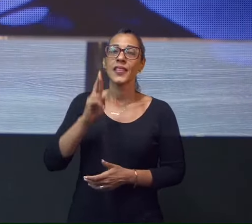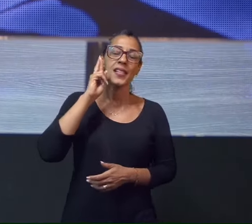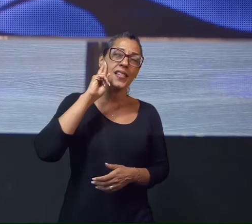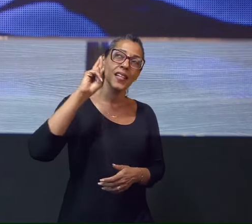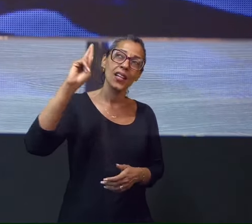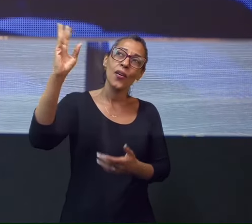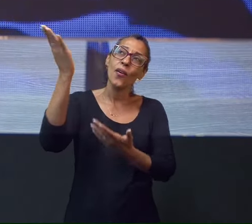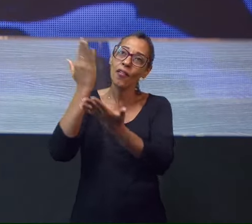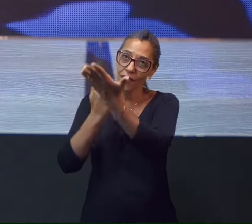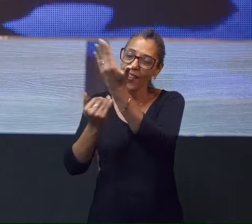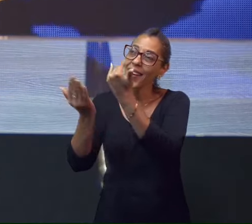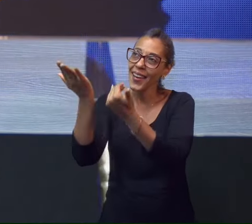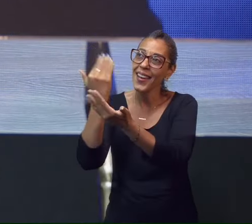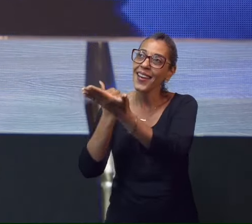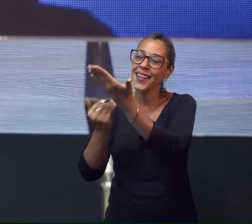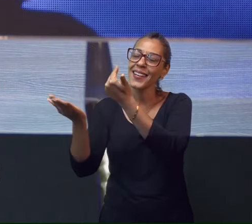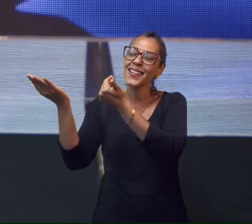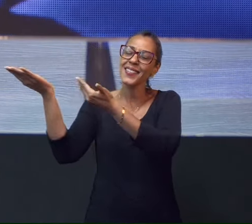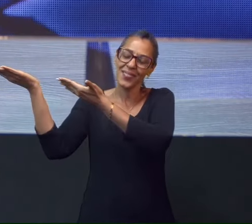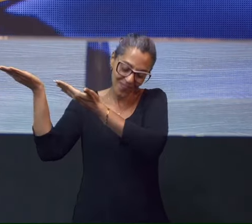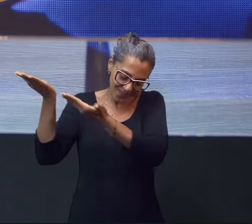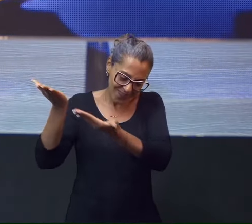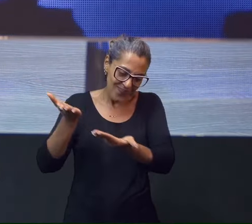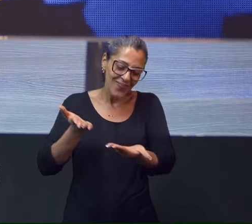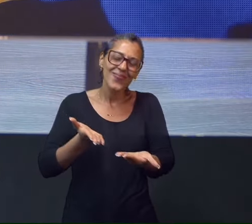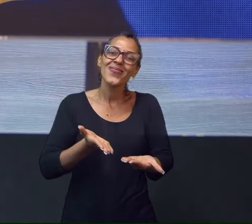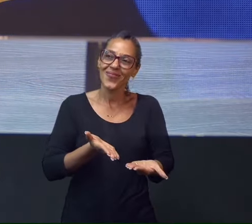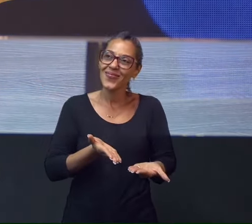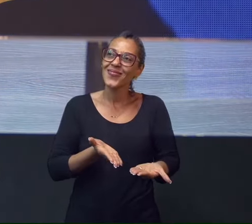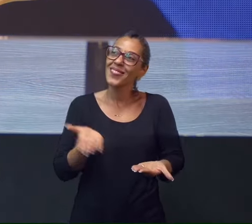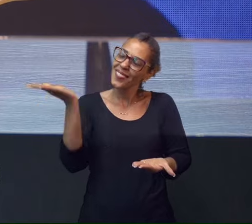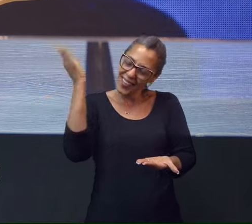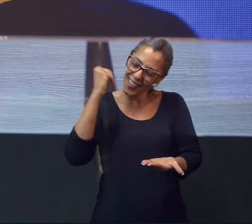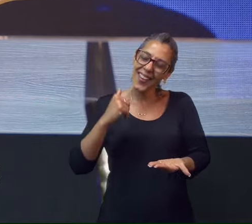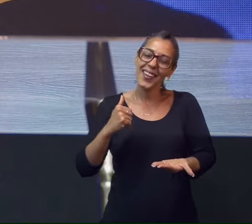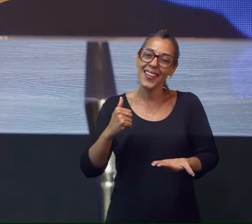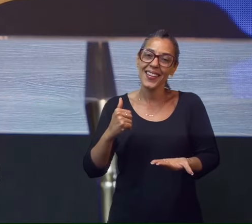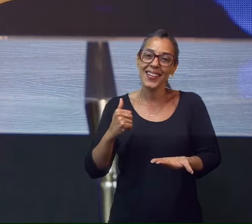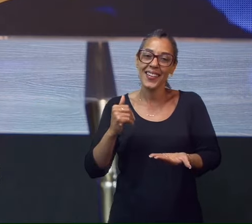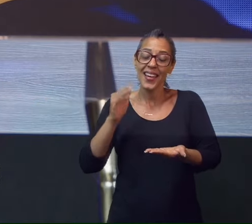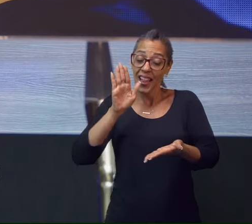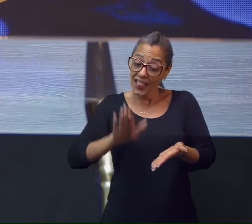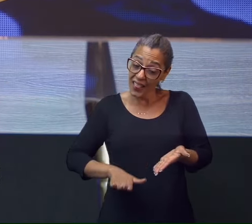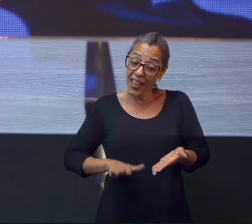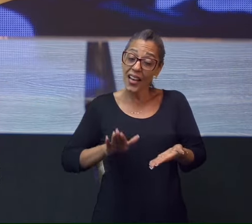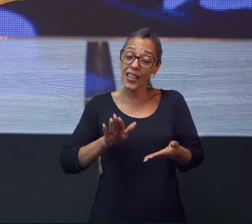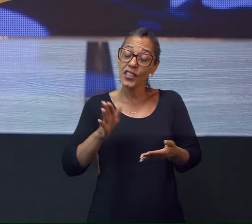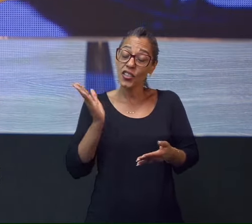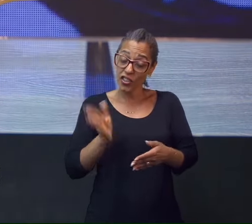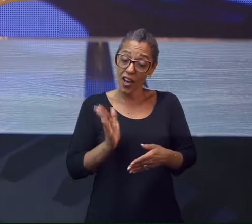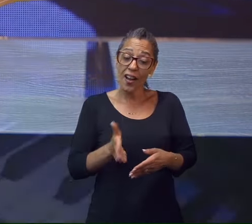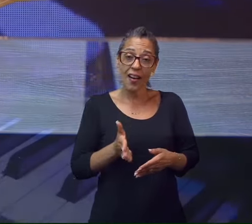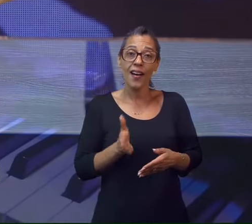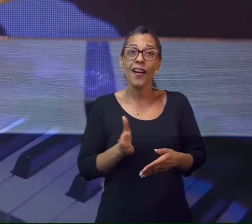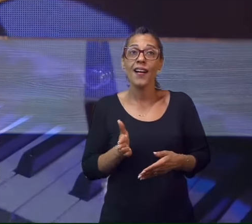fica senhor já se faz tarde peça para ele nessa noite Peça a ele